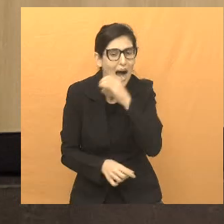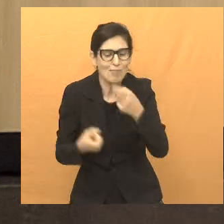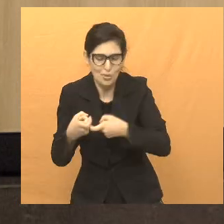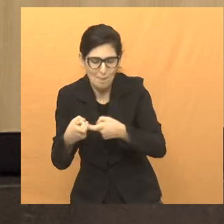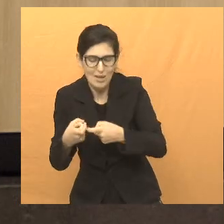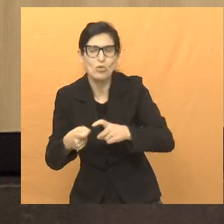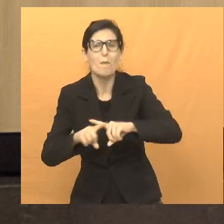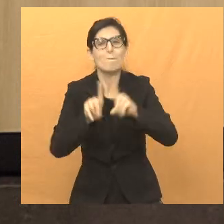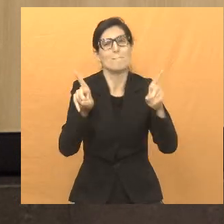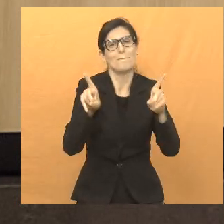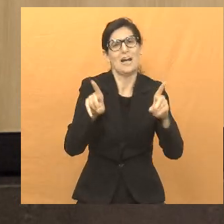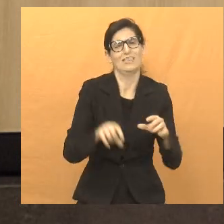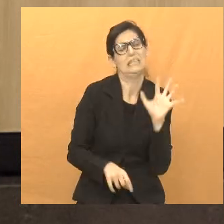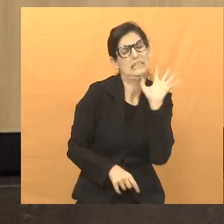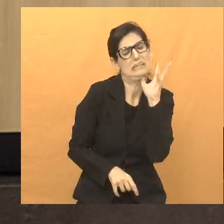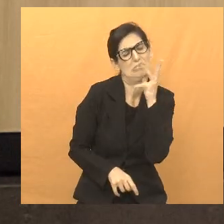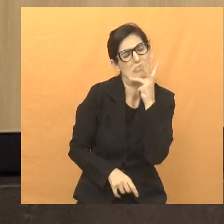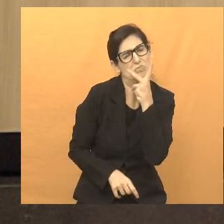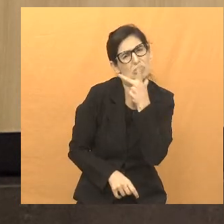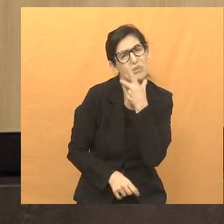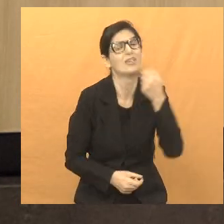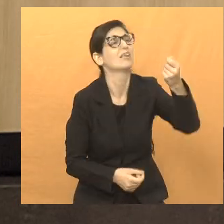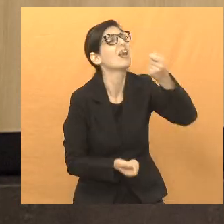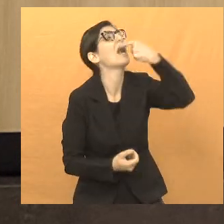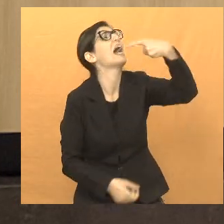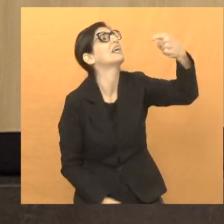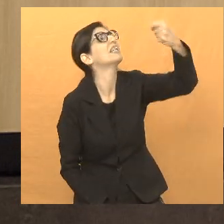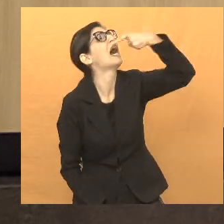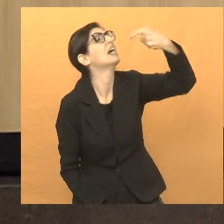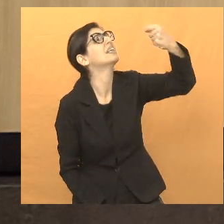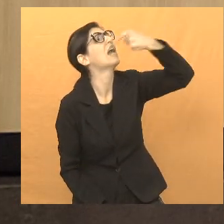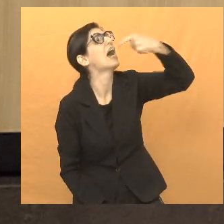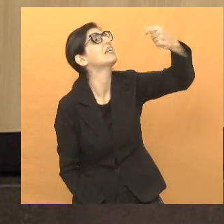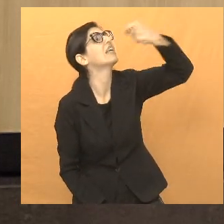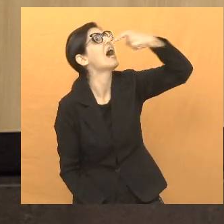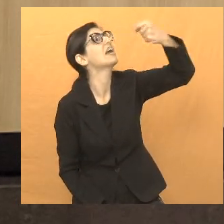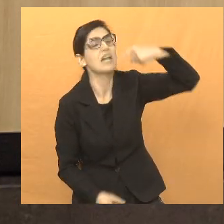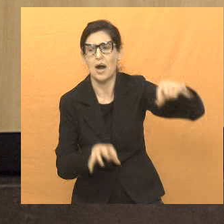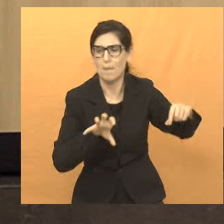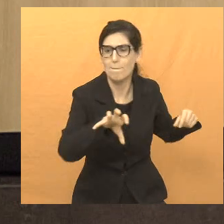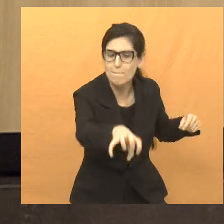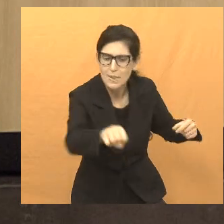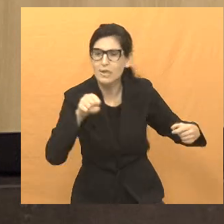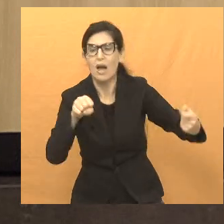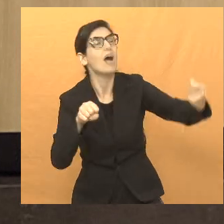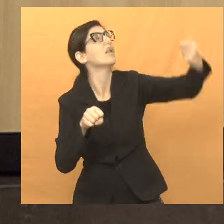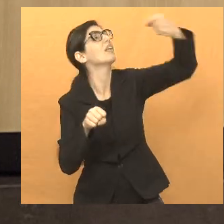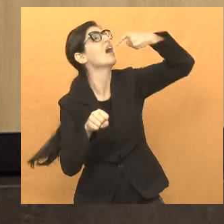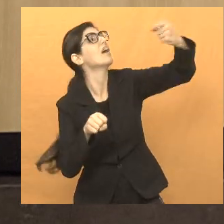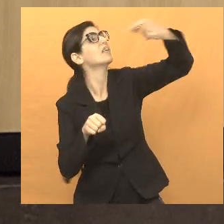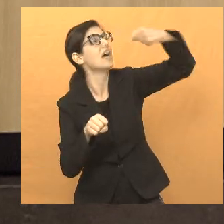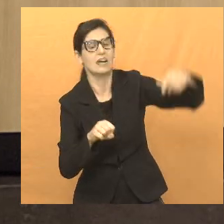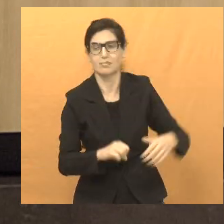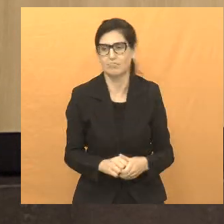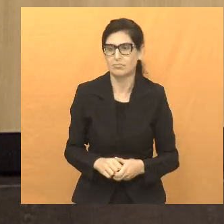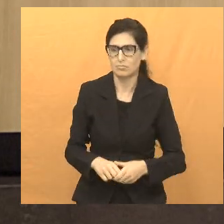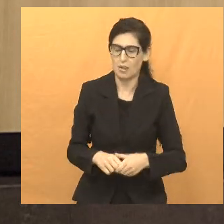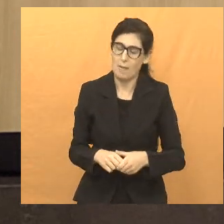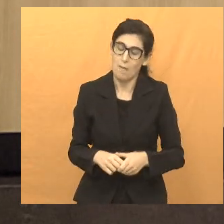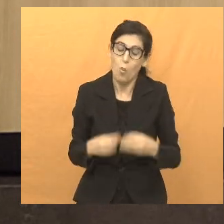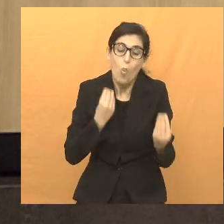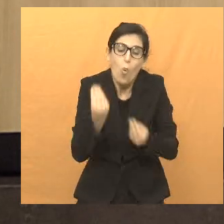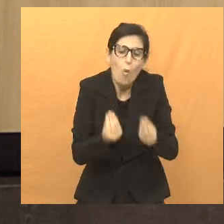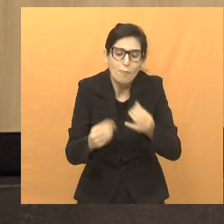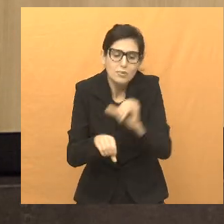a medicação tem um limite interno que a gente não consegue suprir. A gente vai melhorar isso melhorando a atenção